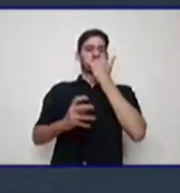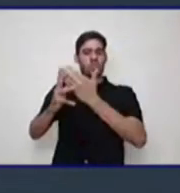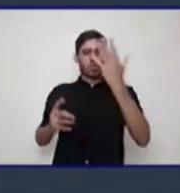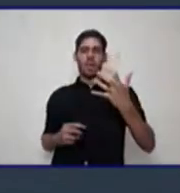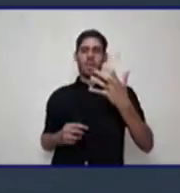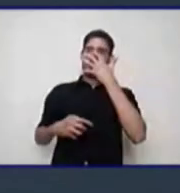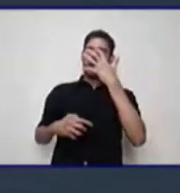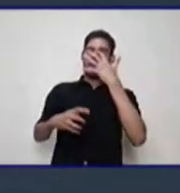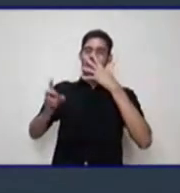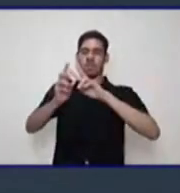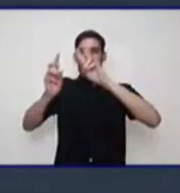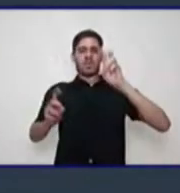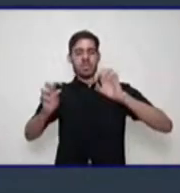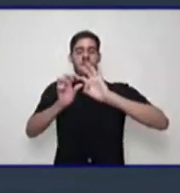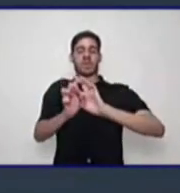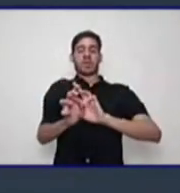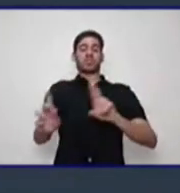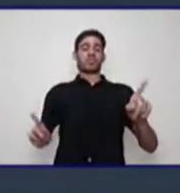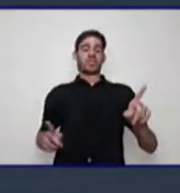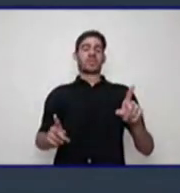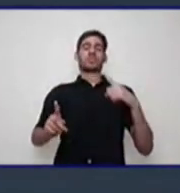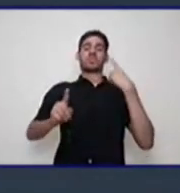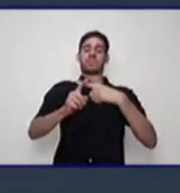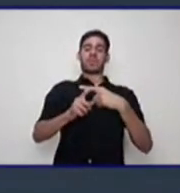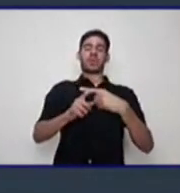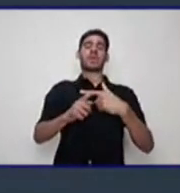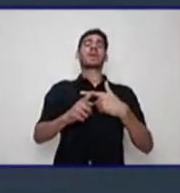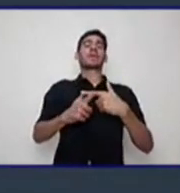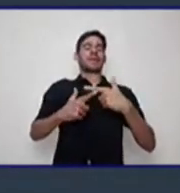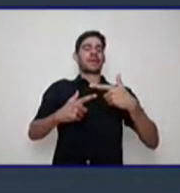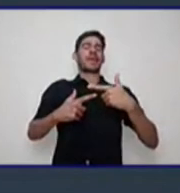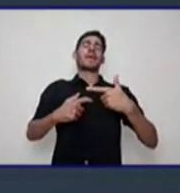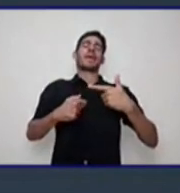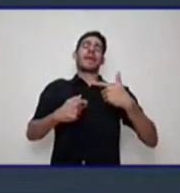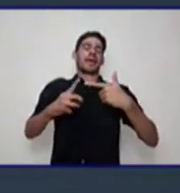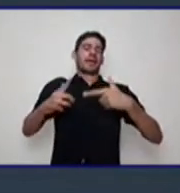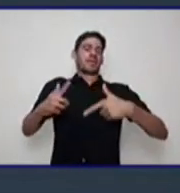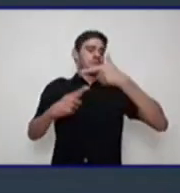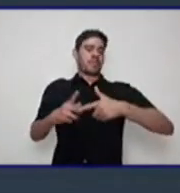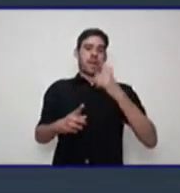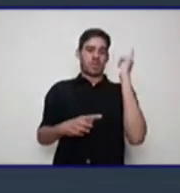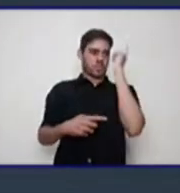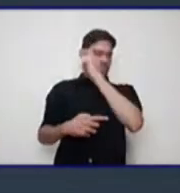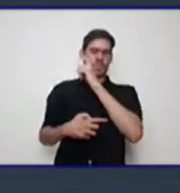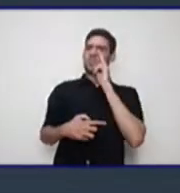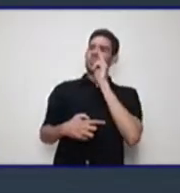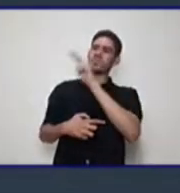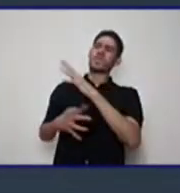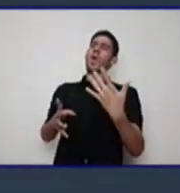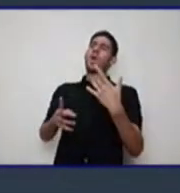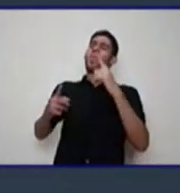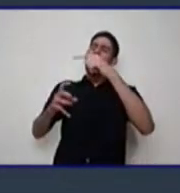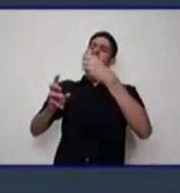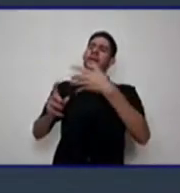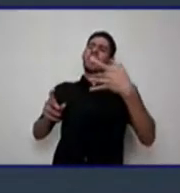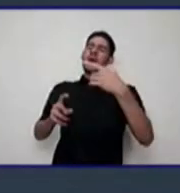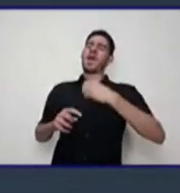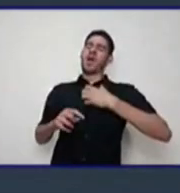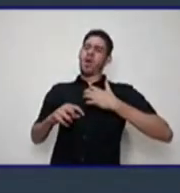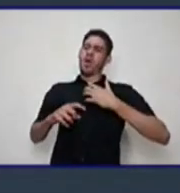a temática de maneira distinta, que é tarefa realmente difícil identificar qual discurso seria devidamente caracterizado como de